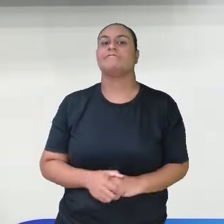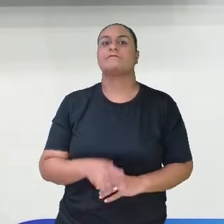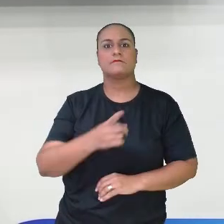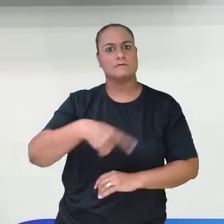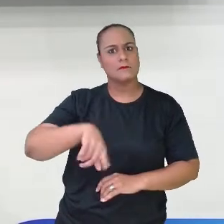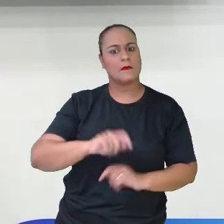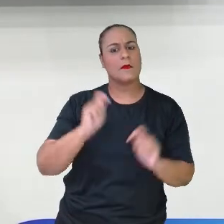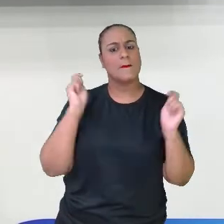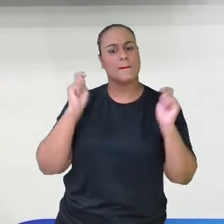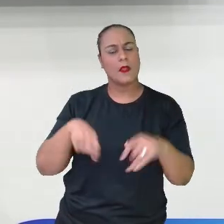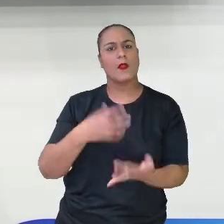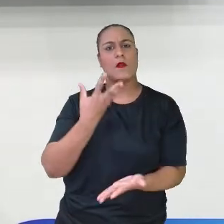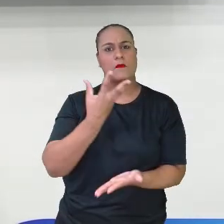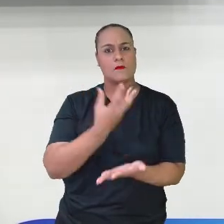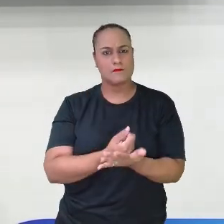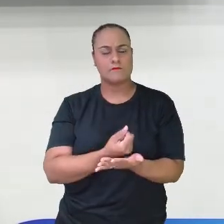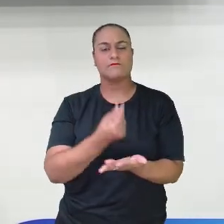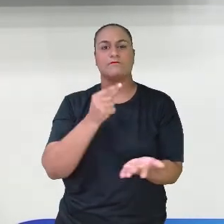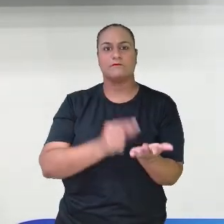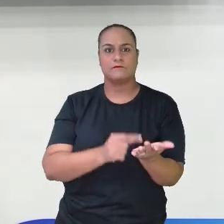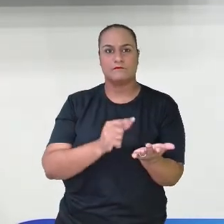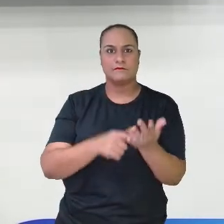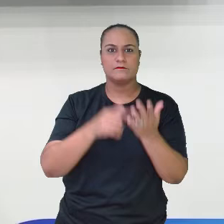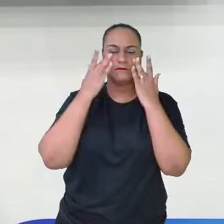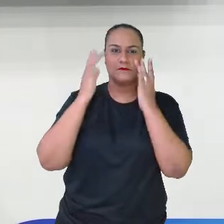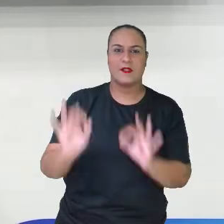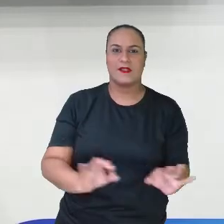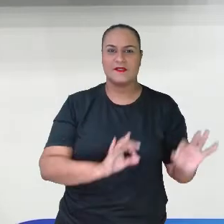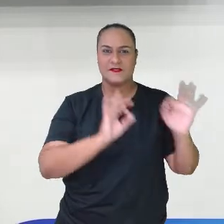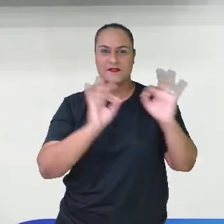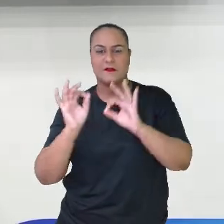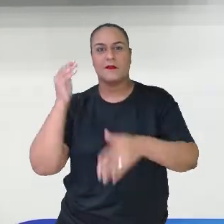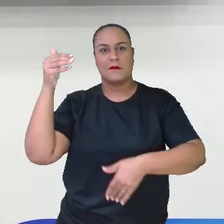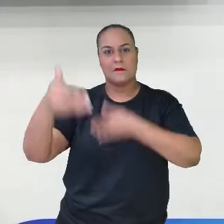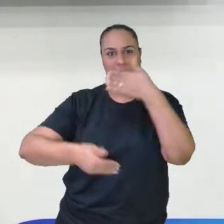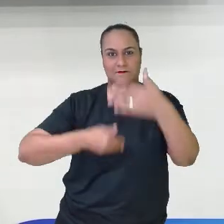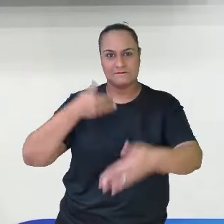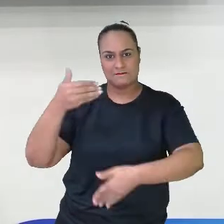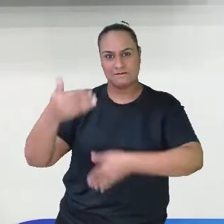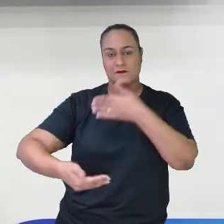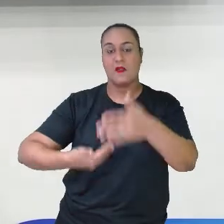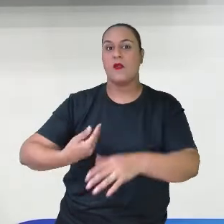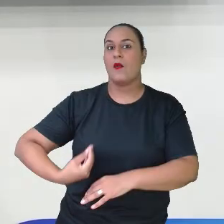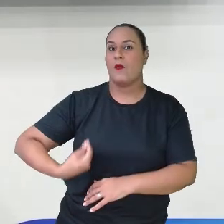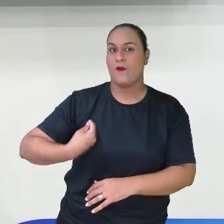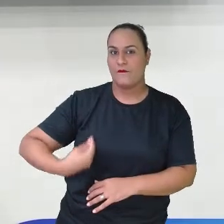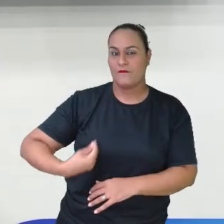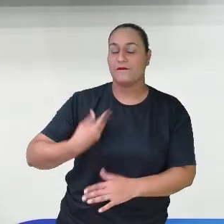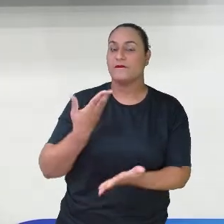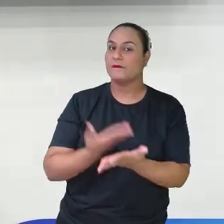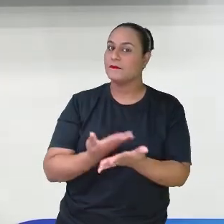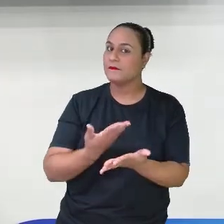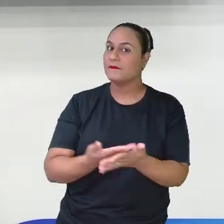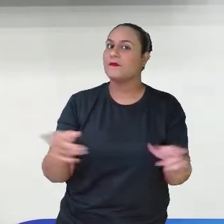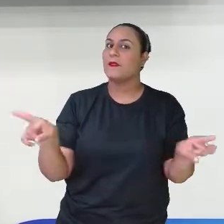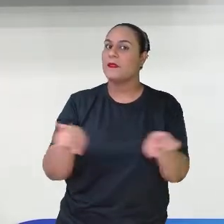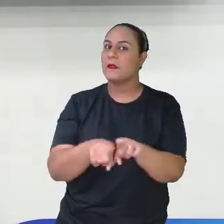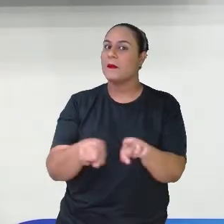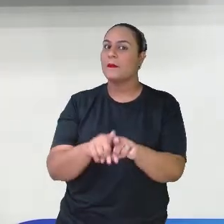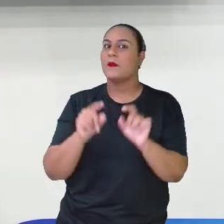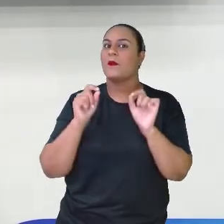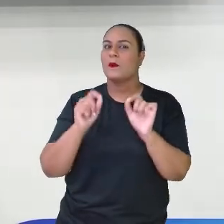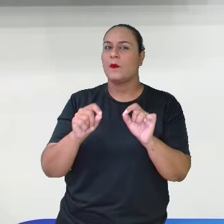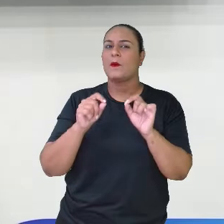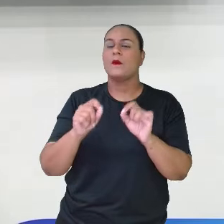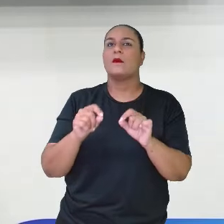podem baixar para quê? Para assistir, para participar, né? Participar aqui conosco ao vivo e poder também navegar